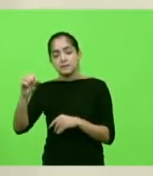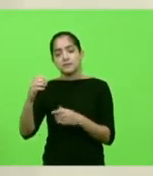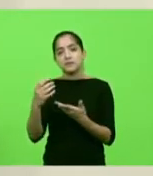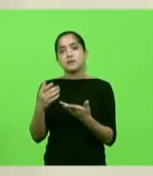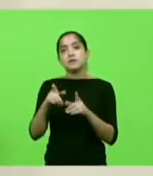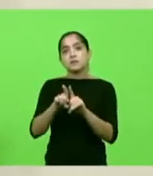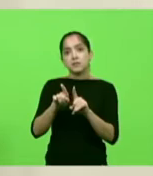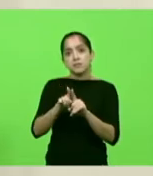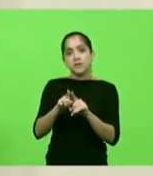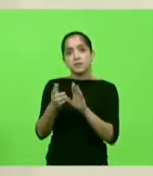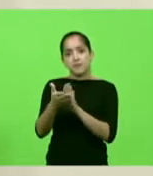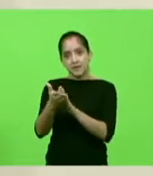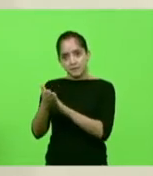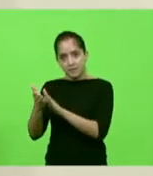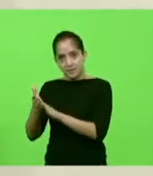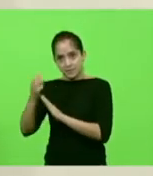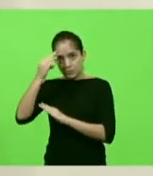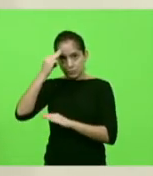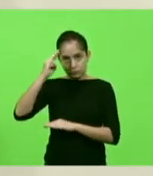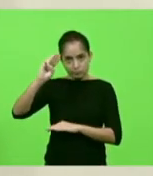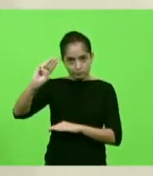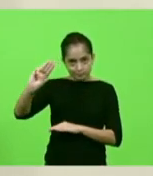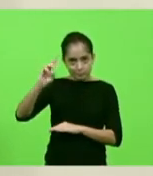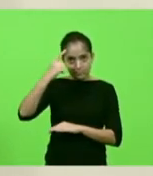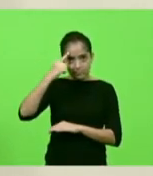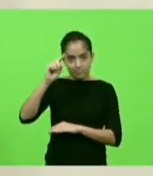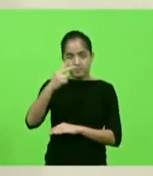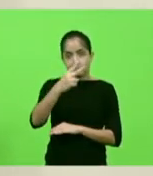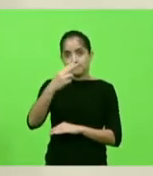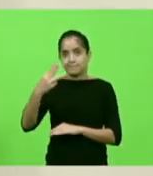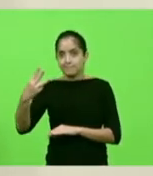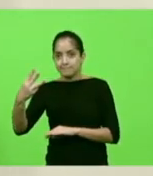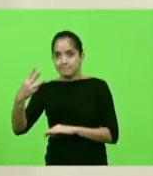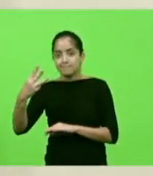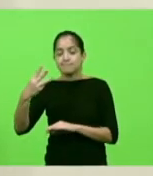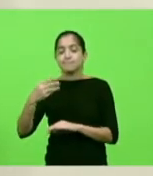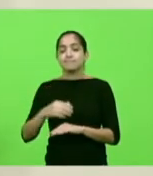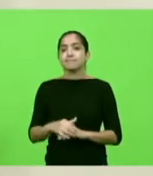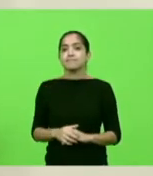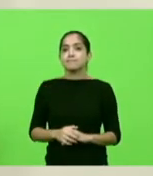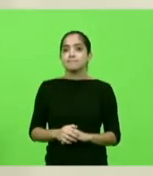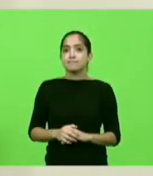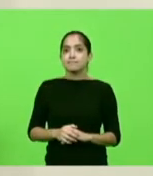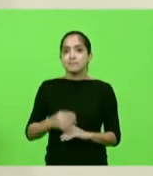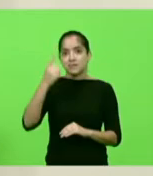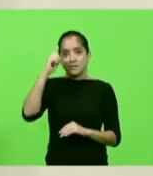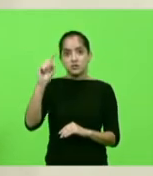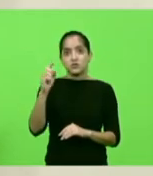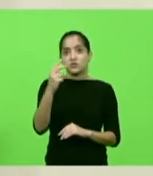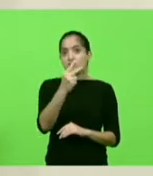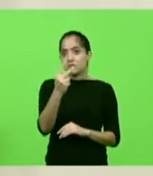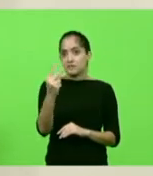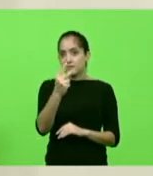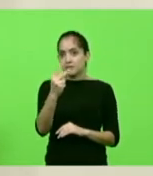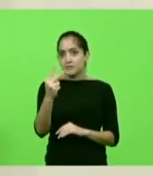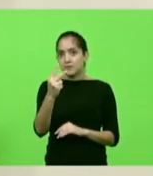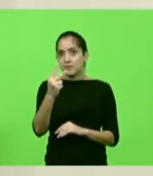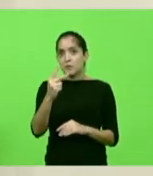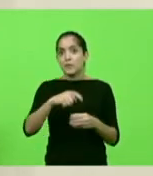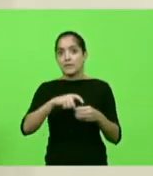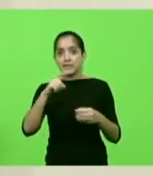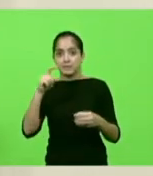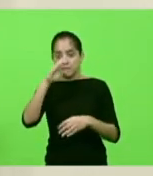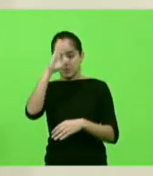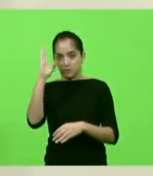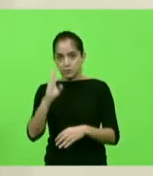parabenizar os escoteiros, dia 23, pelo dia do escotismo, dia 22, independência do